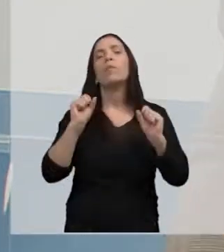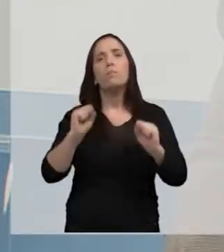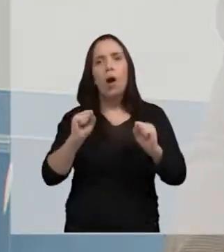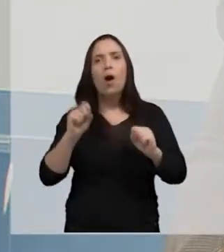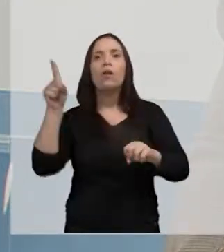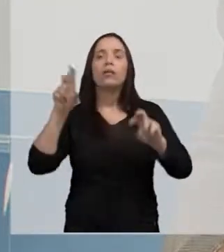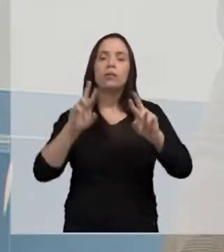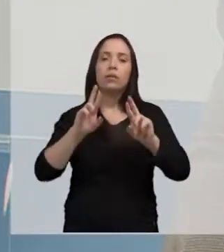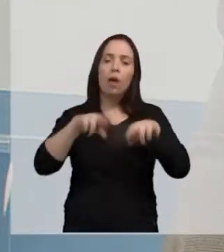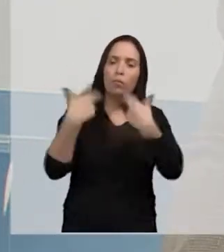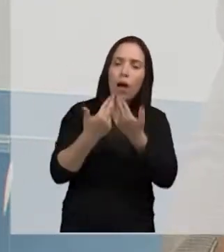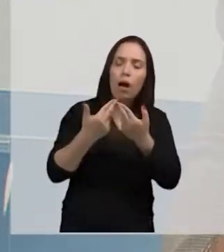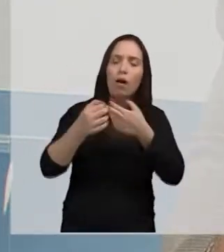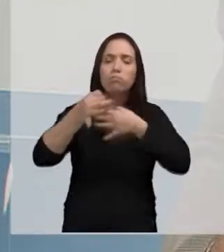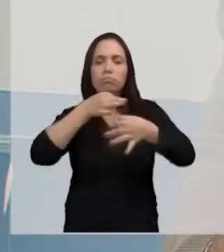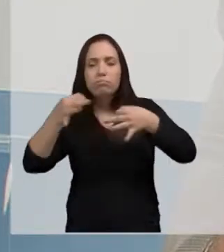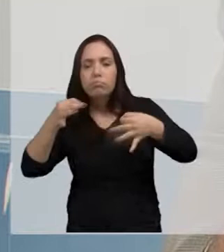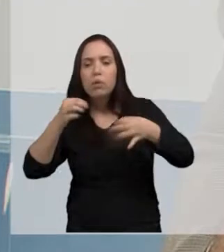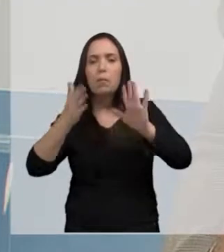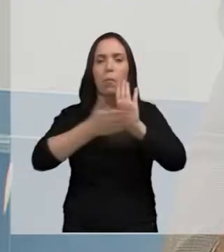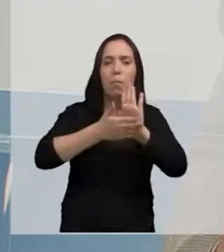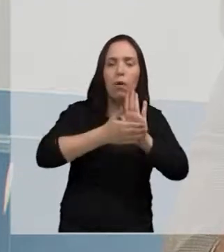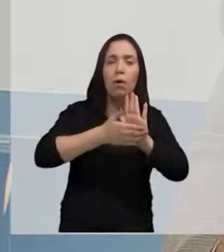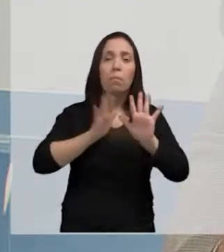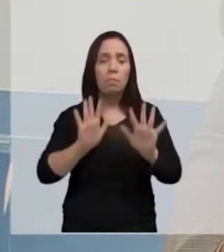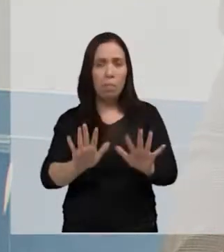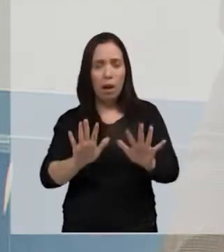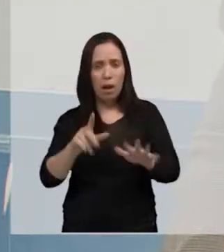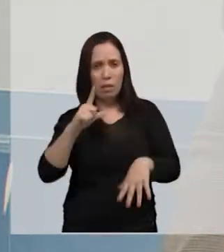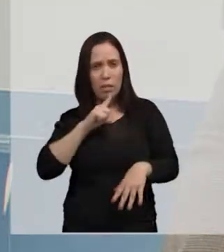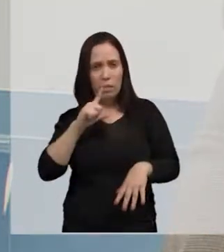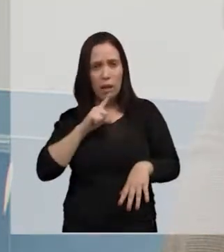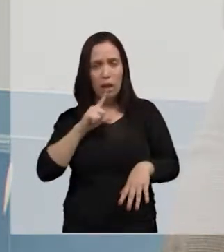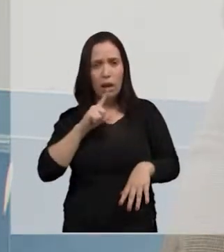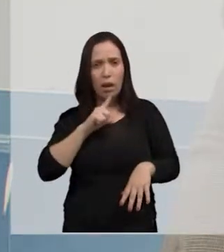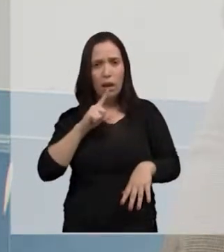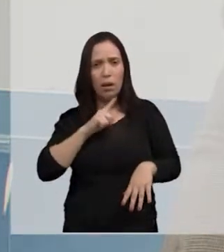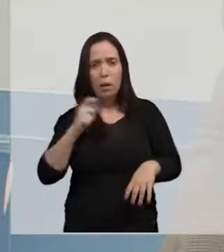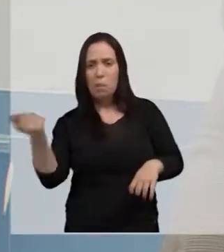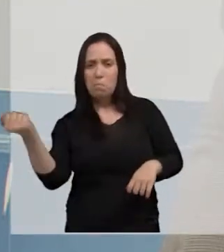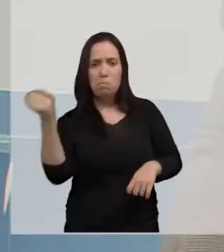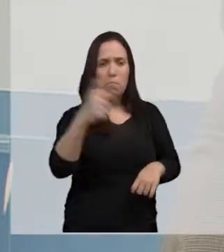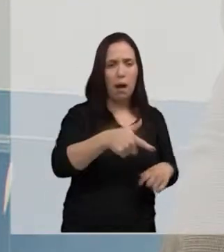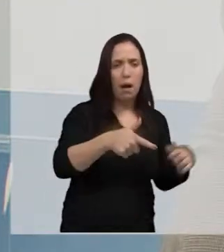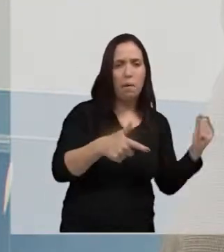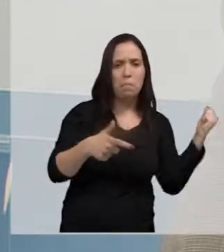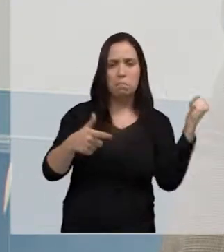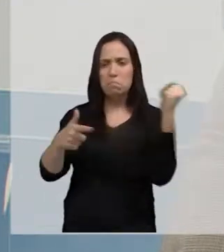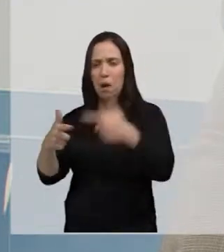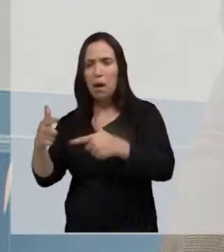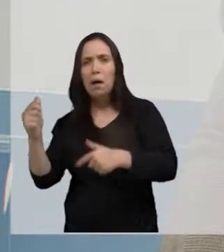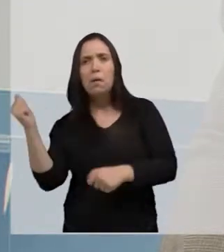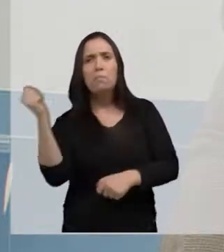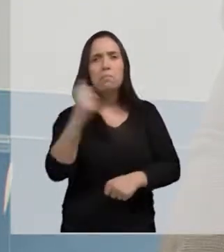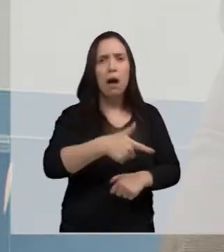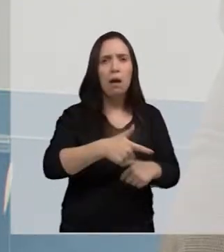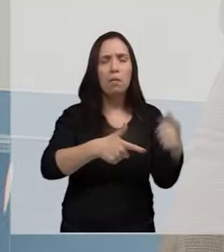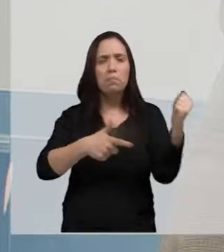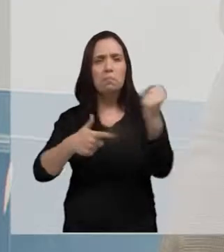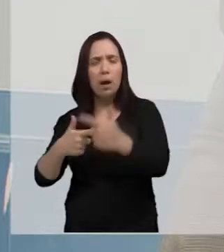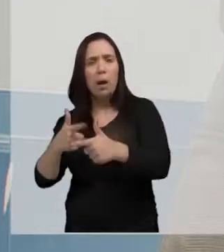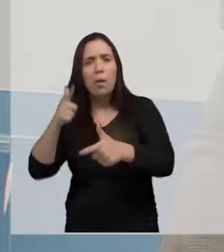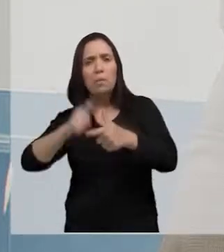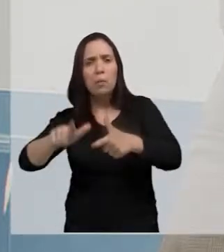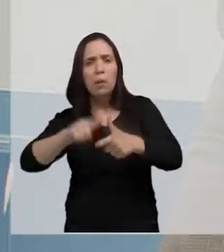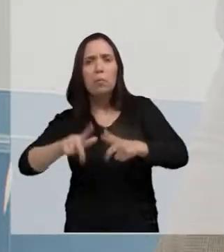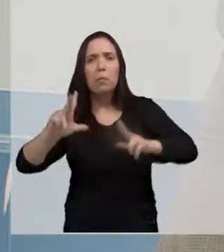sentar, discutir projeto. Uma eleição tão polarizada ao ponto de haver ataque a pessoal, como